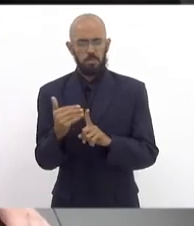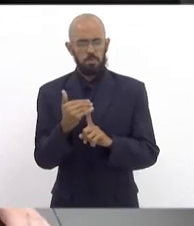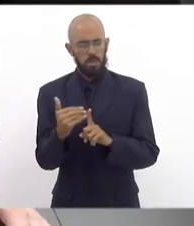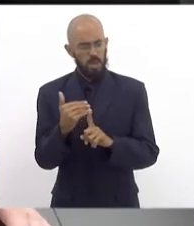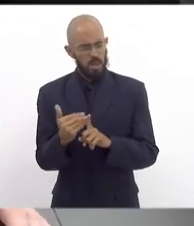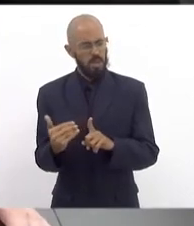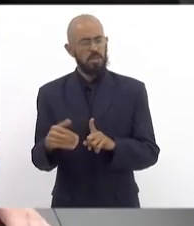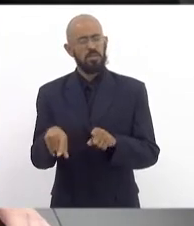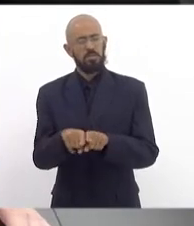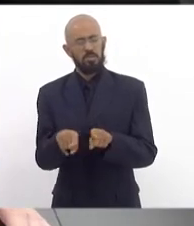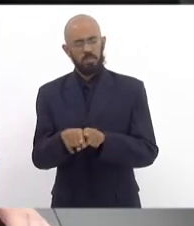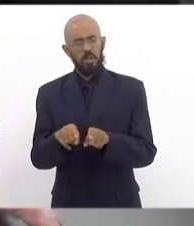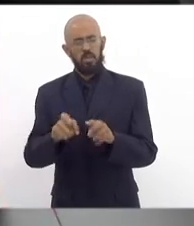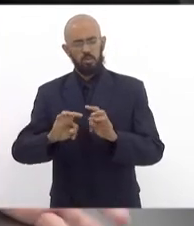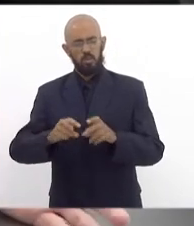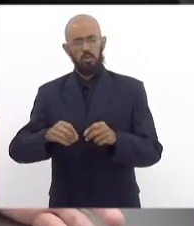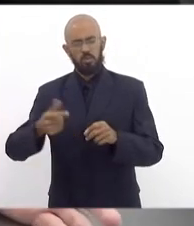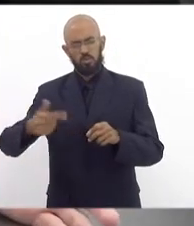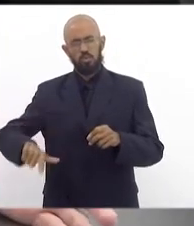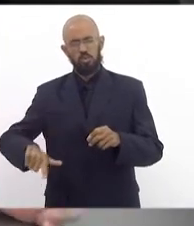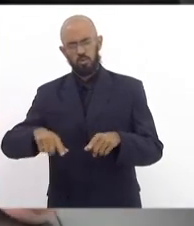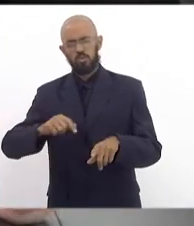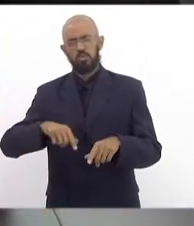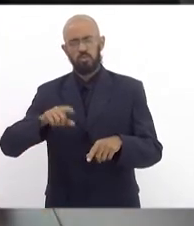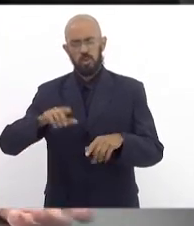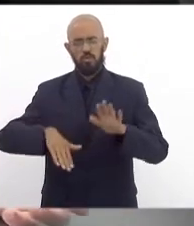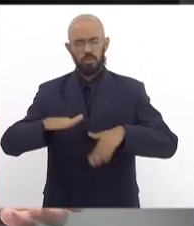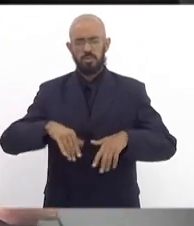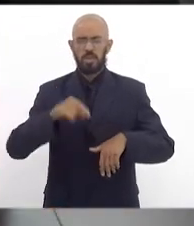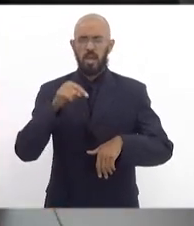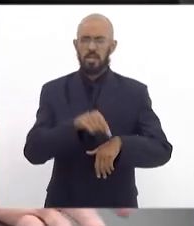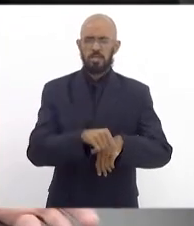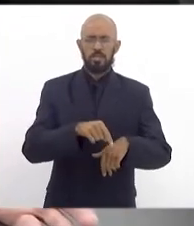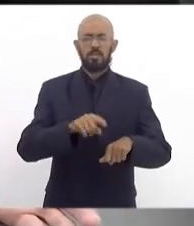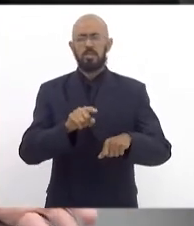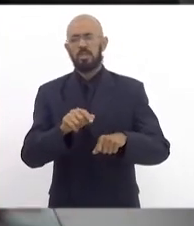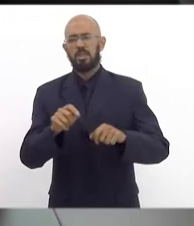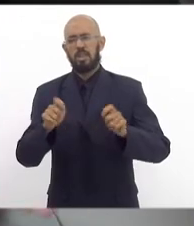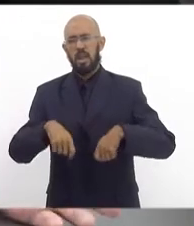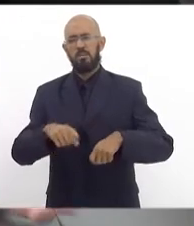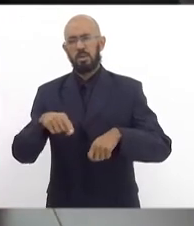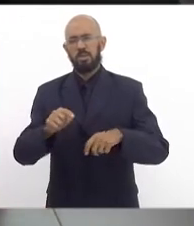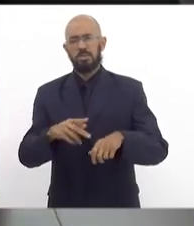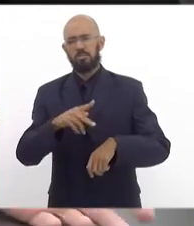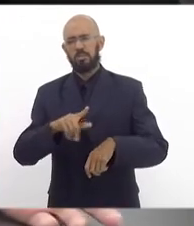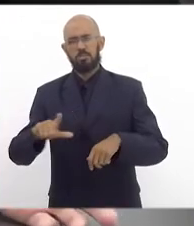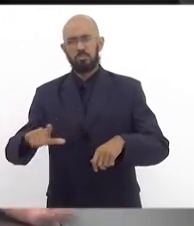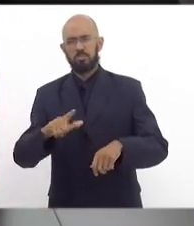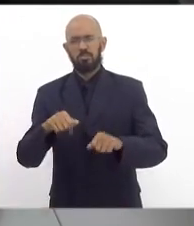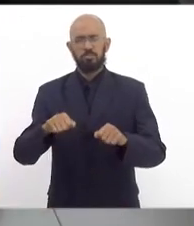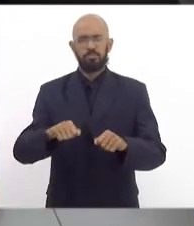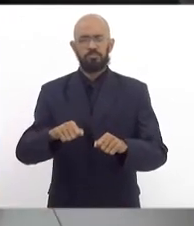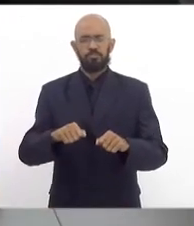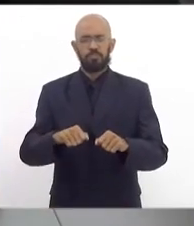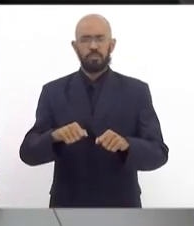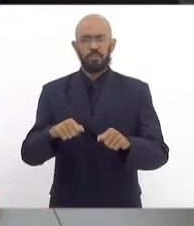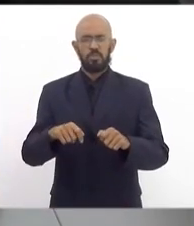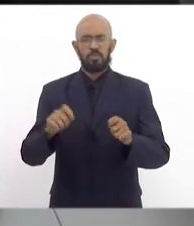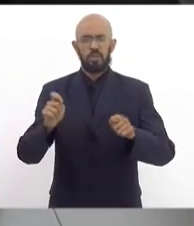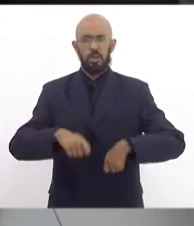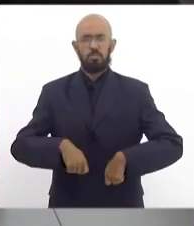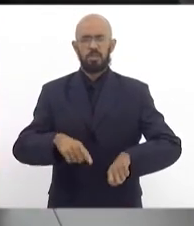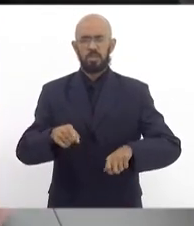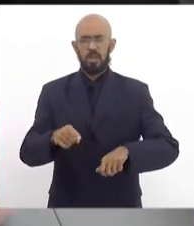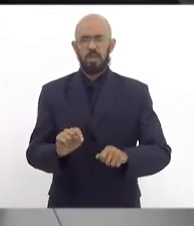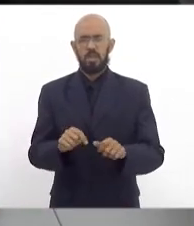e todas as demais eu acho que ia aí pode estar um ponto da gente poder com esse projeto propiciar que as empresas que atuam no varejo